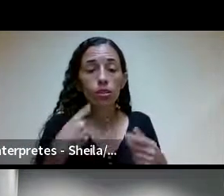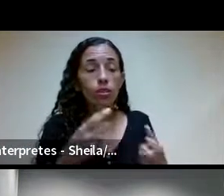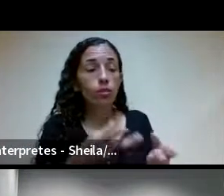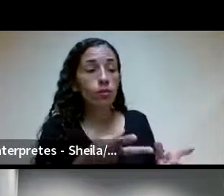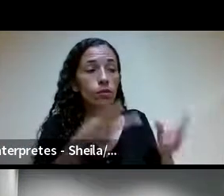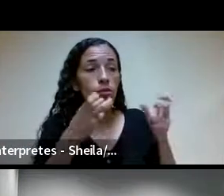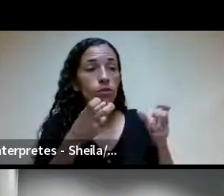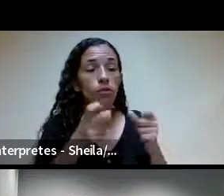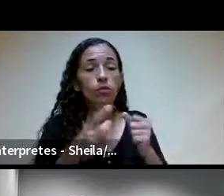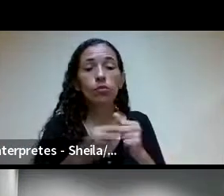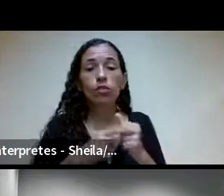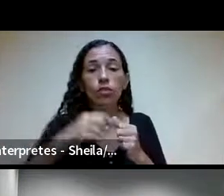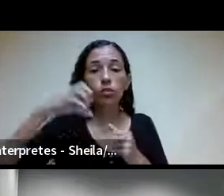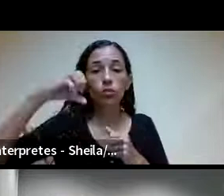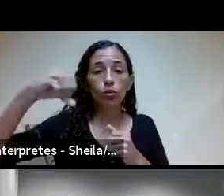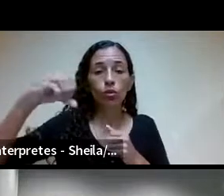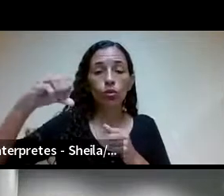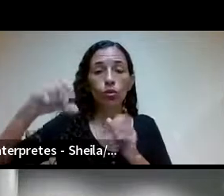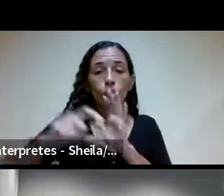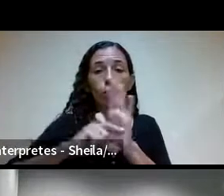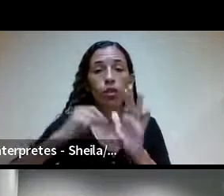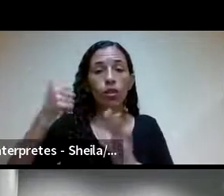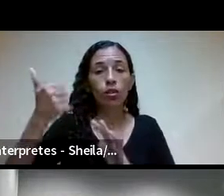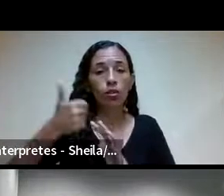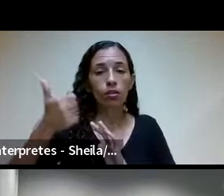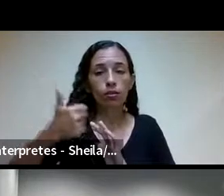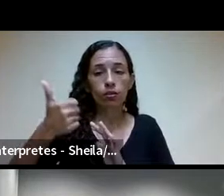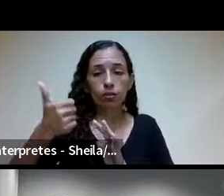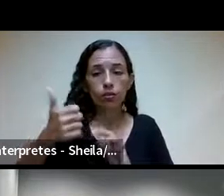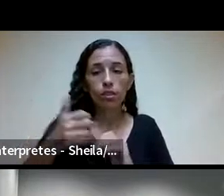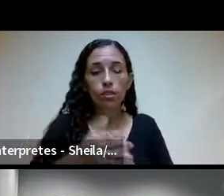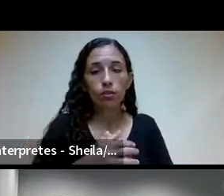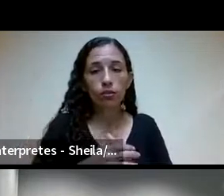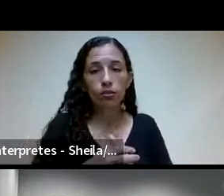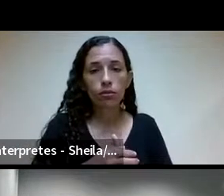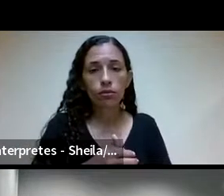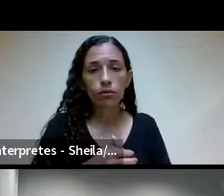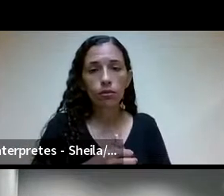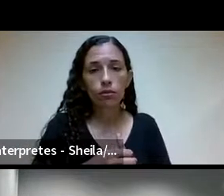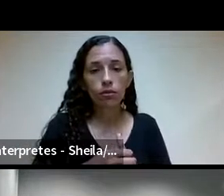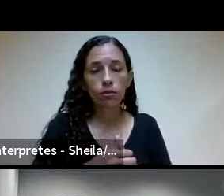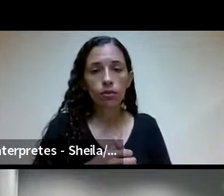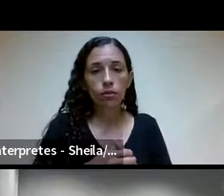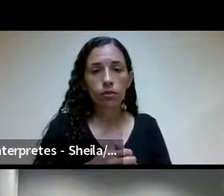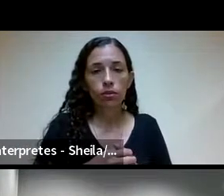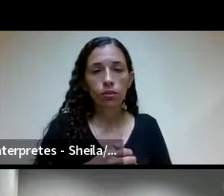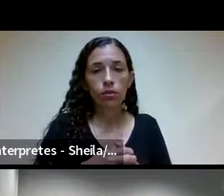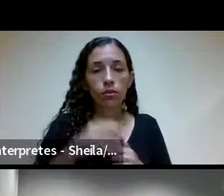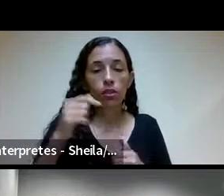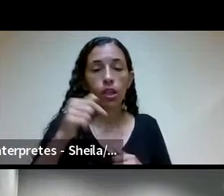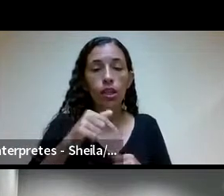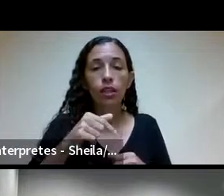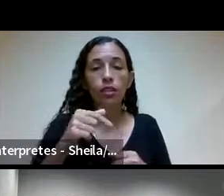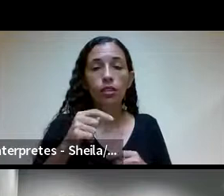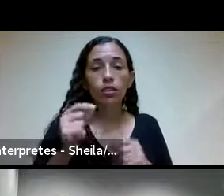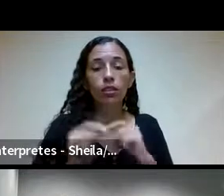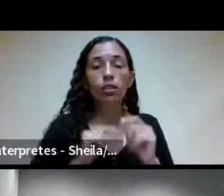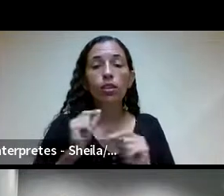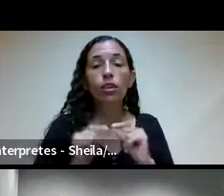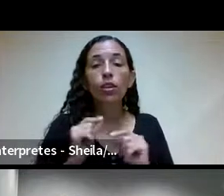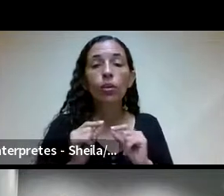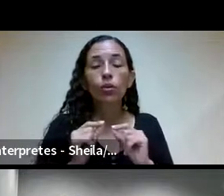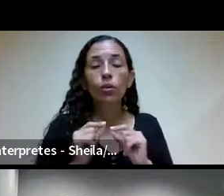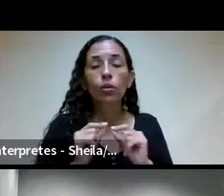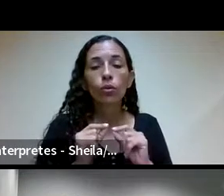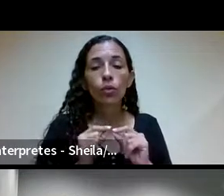9º, parágrafo único da referida resolução. A postulante destaca que o parágrafo único do artigo 9º, caput,